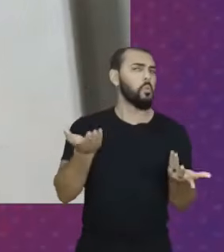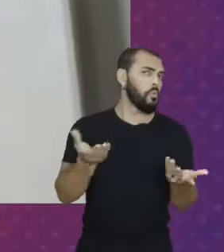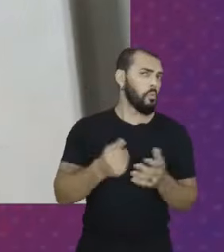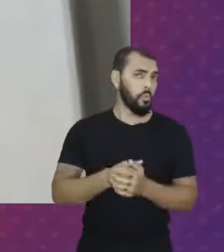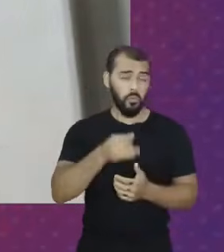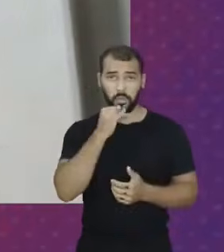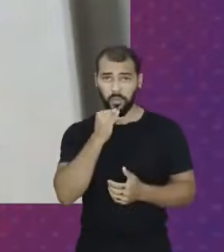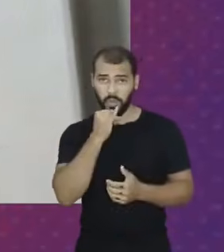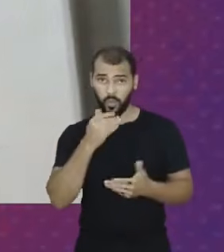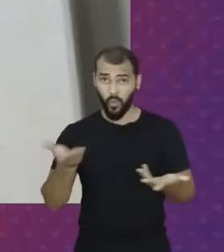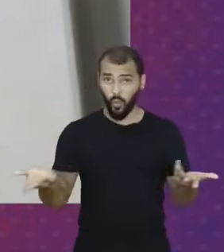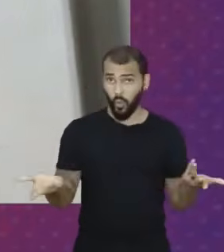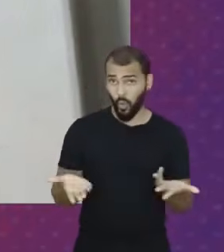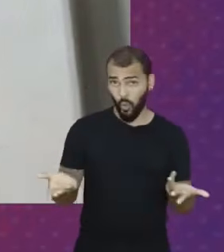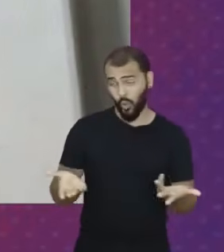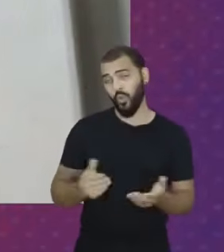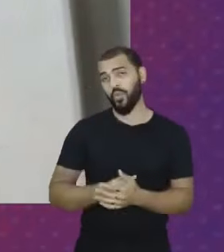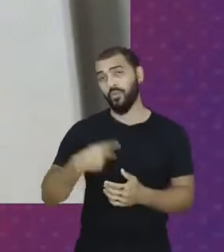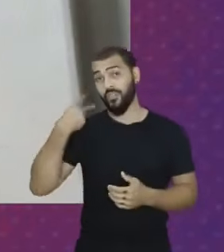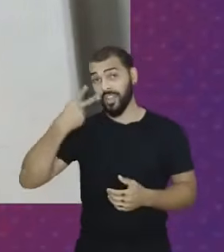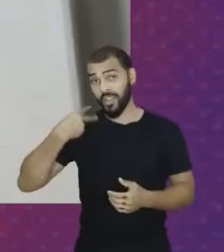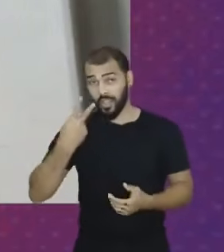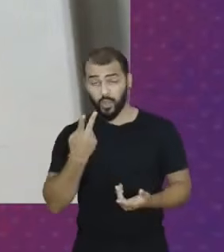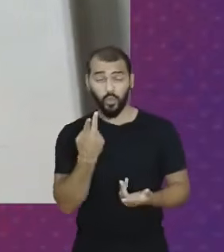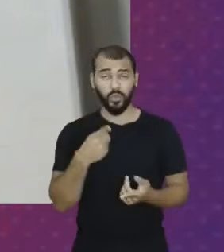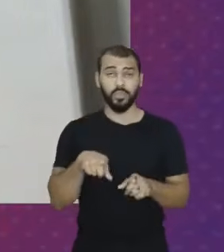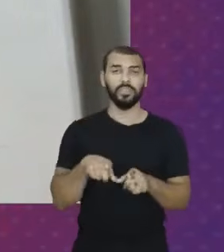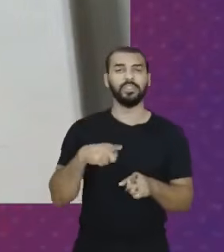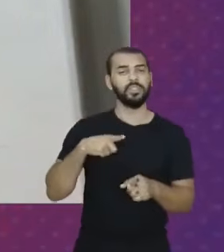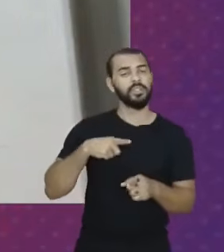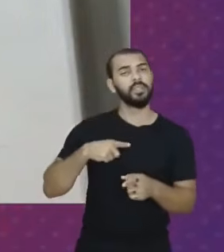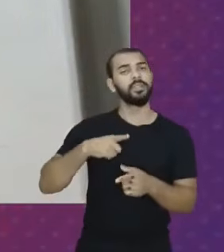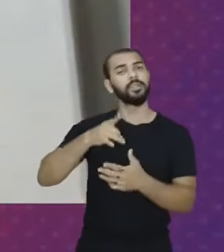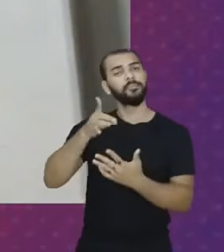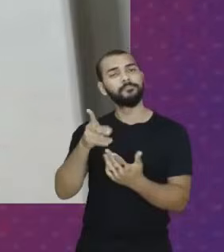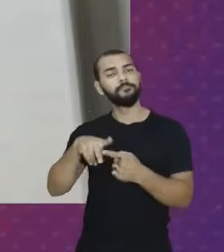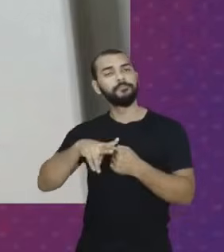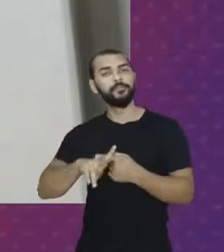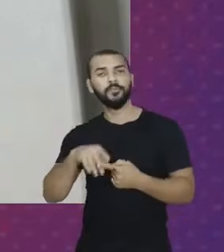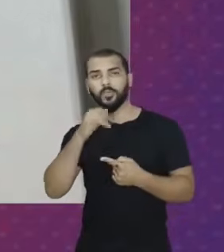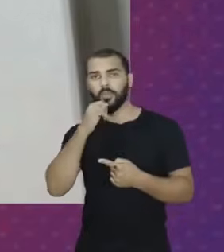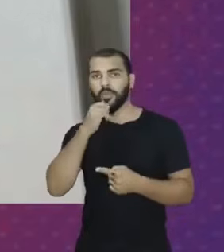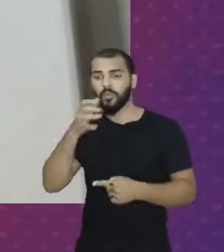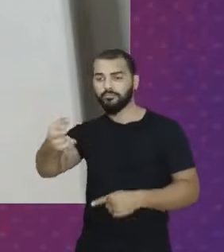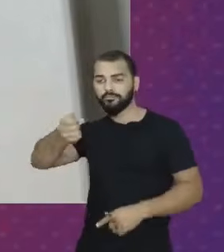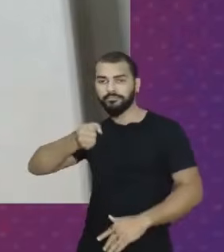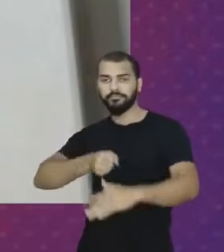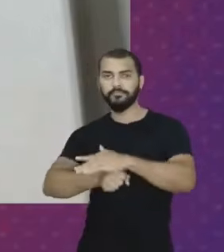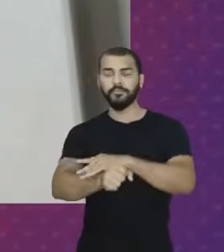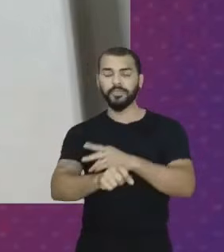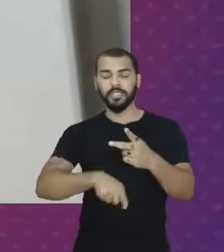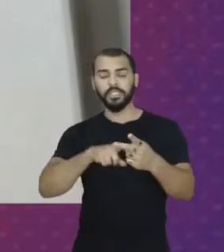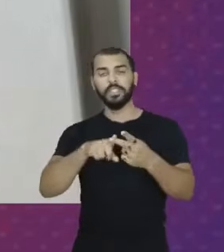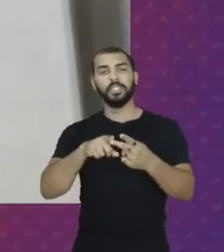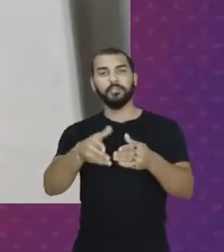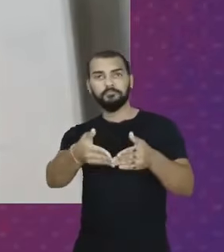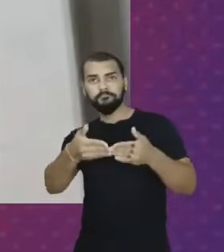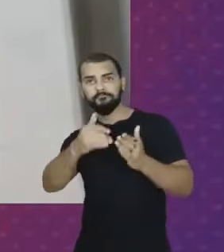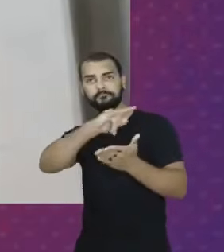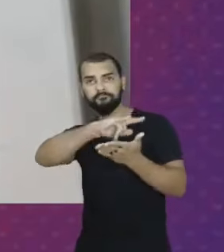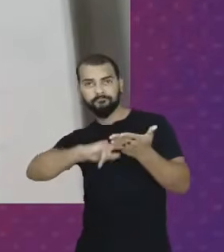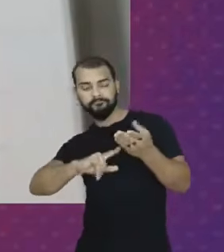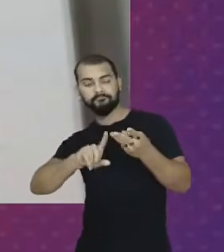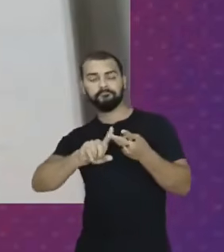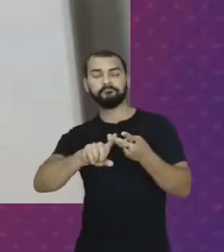vereador e a vereadora, ele tem algumas ferramentas que são as indicações, que são os requerimentos, que são os projetos de lei, que